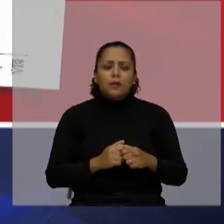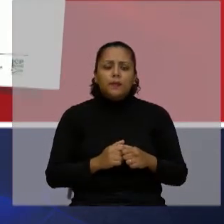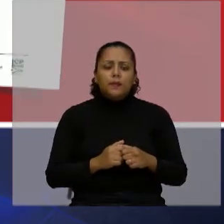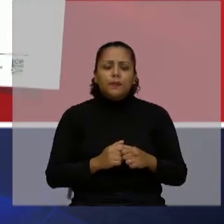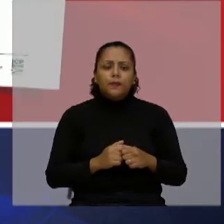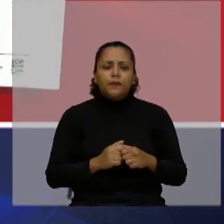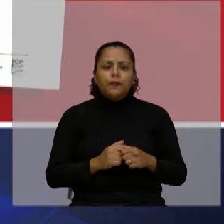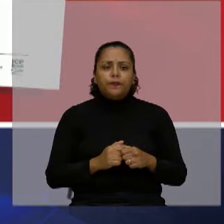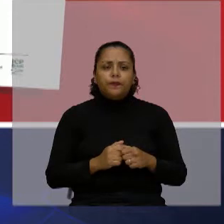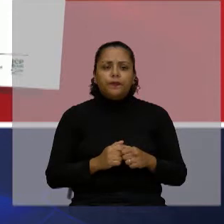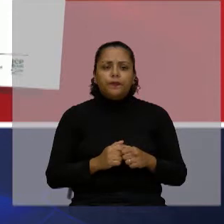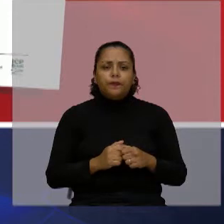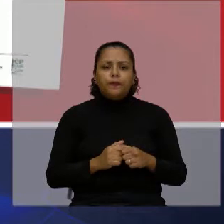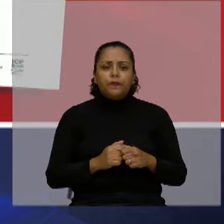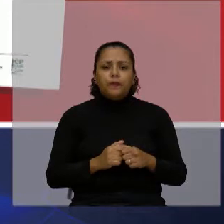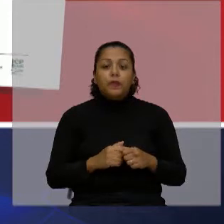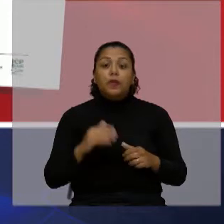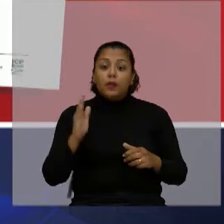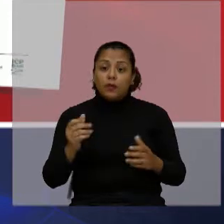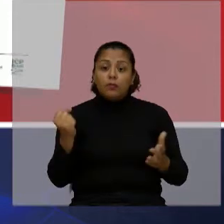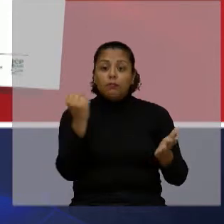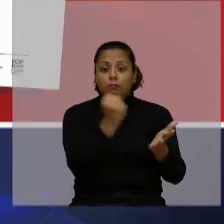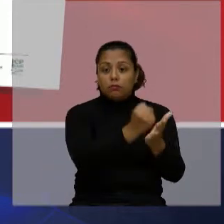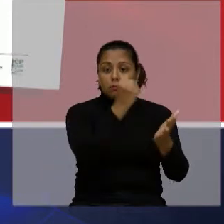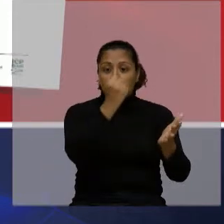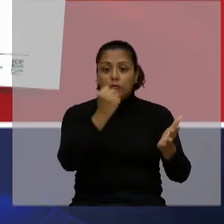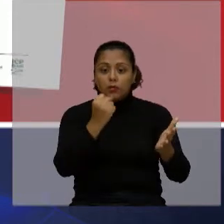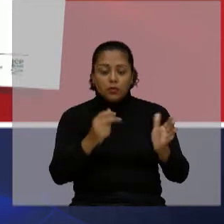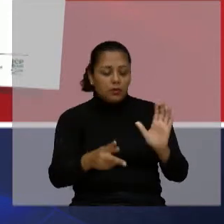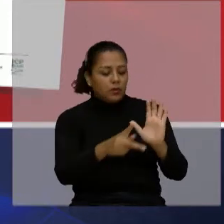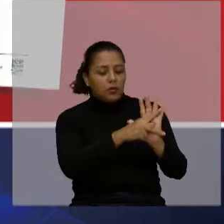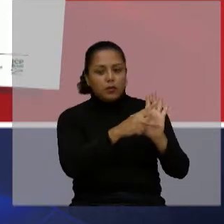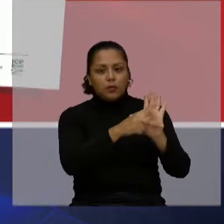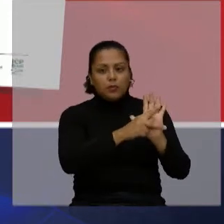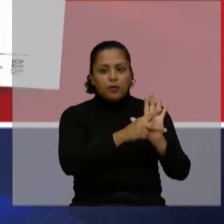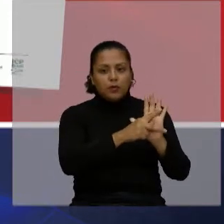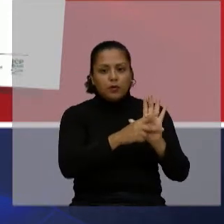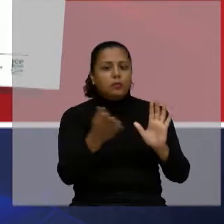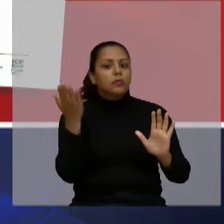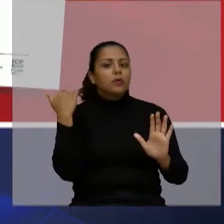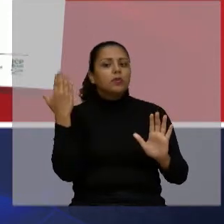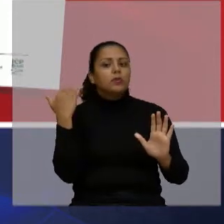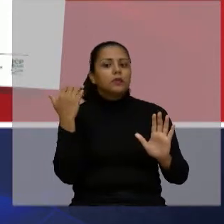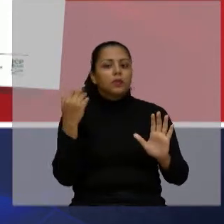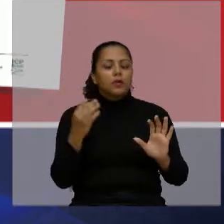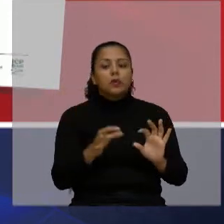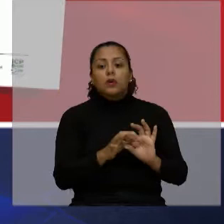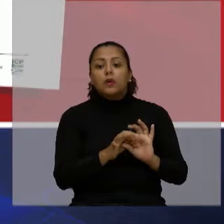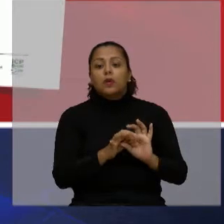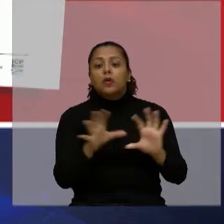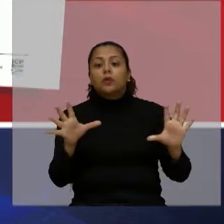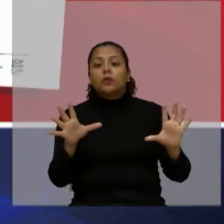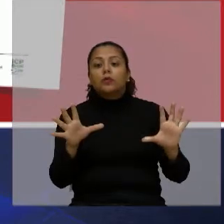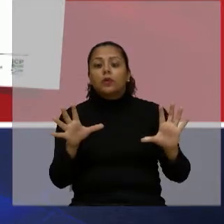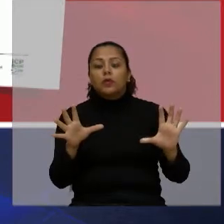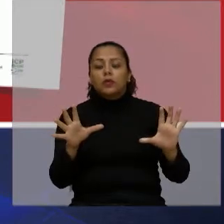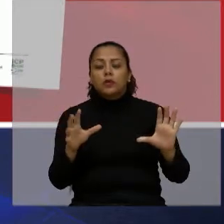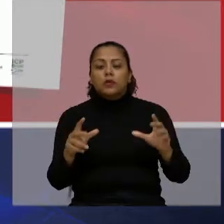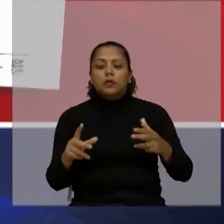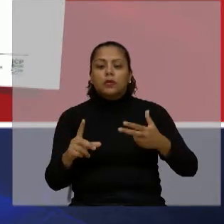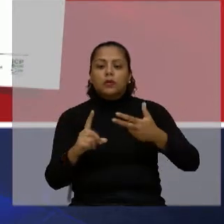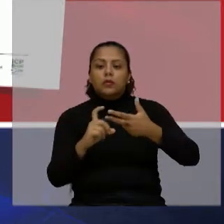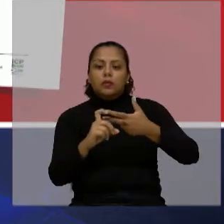Eu protocolei nessa casa um projeto autorizando o Poder Executivo a incluir as